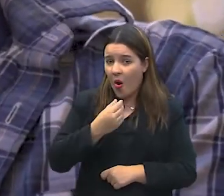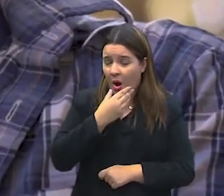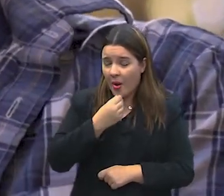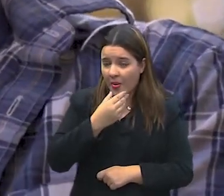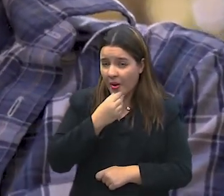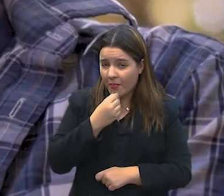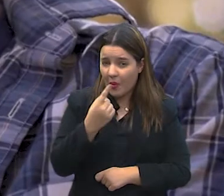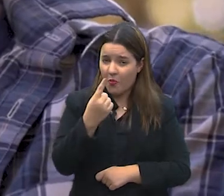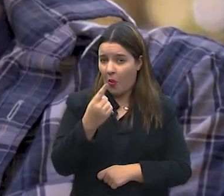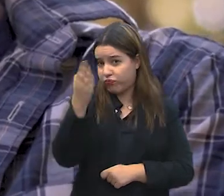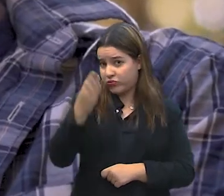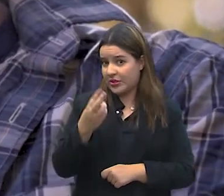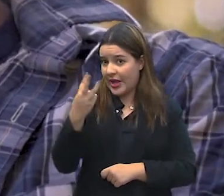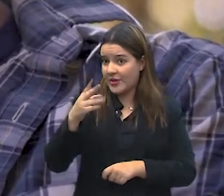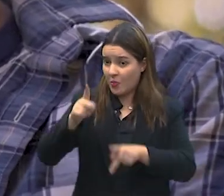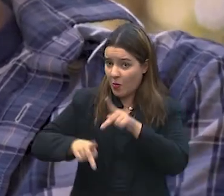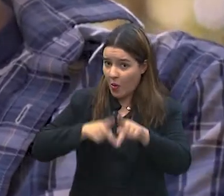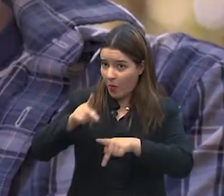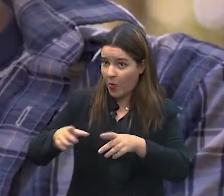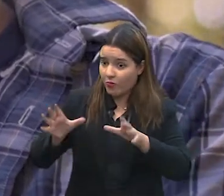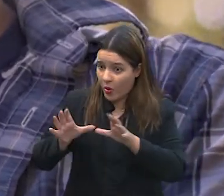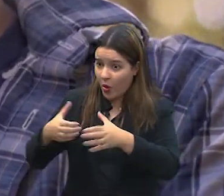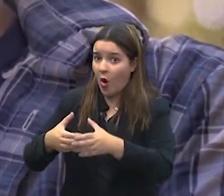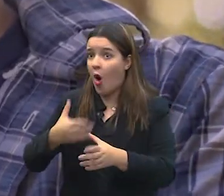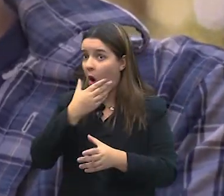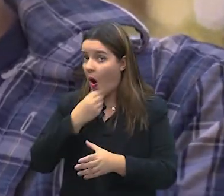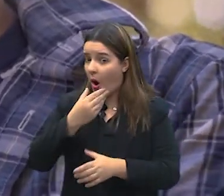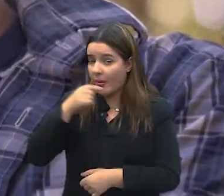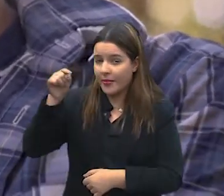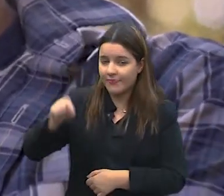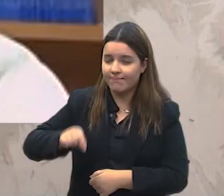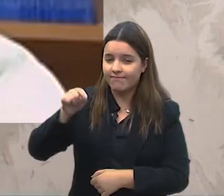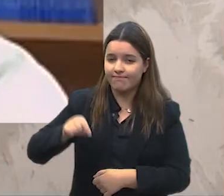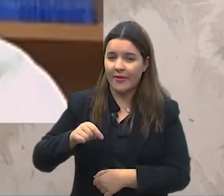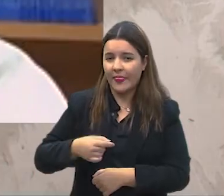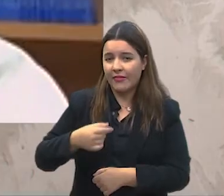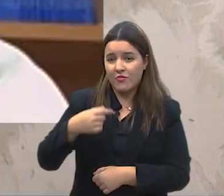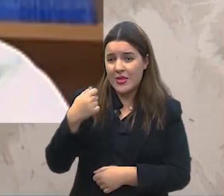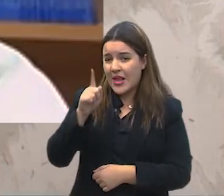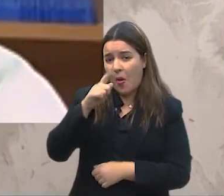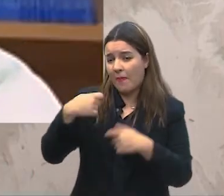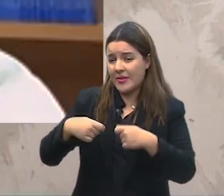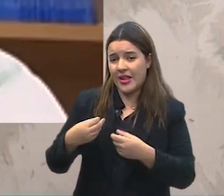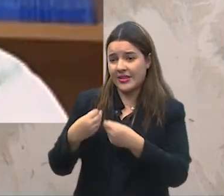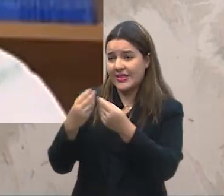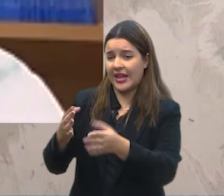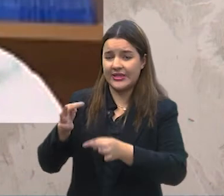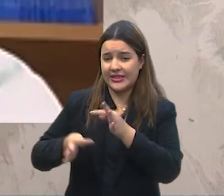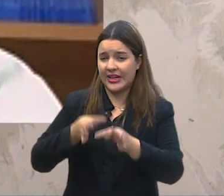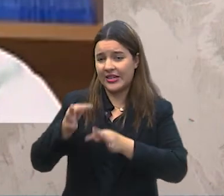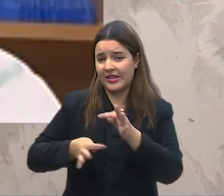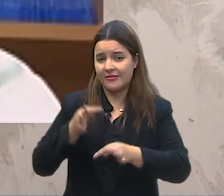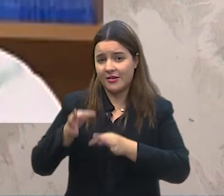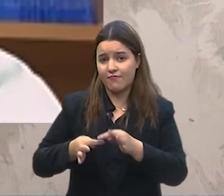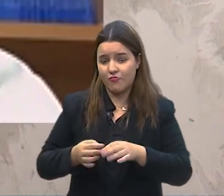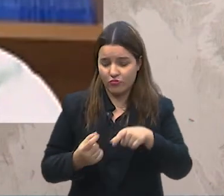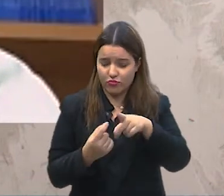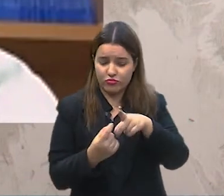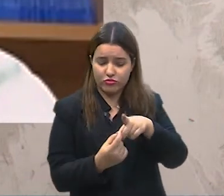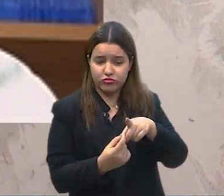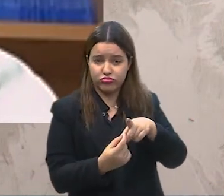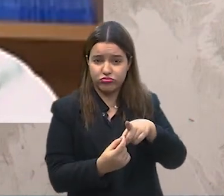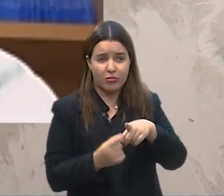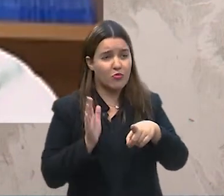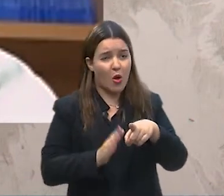terço da população, desta população, subpopulação, poupá-lo de um tratamento e, eventualmente, a doença não vir